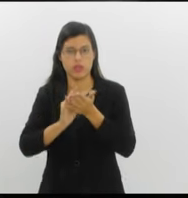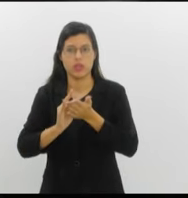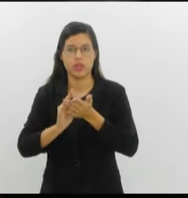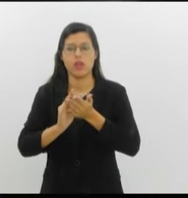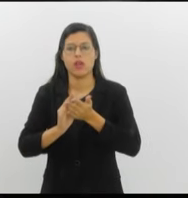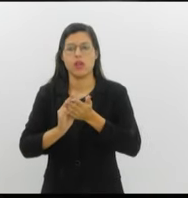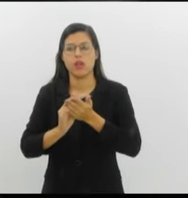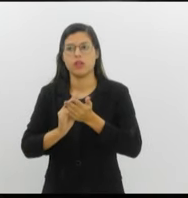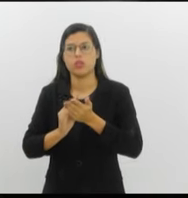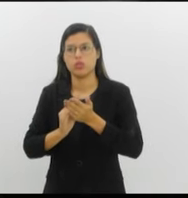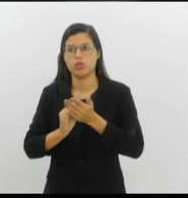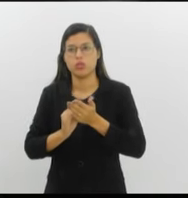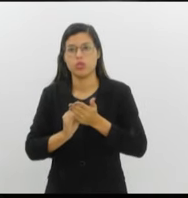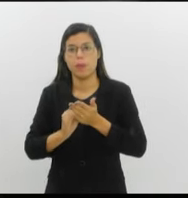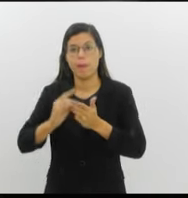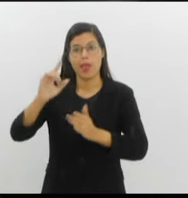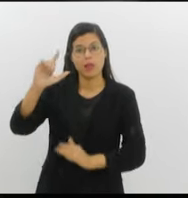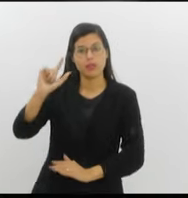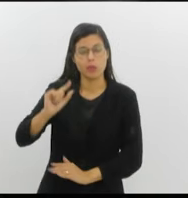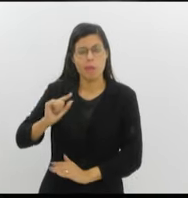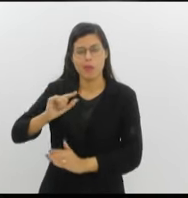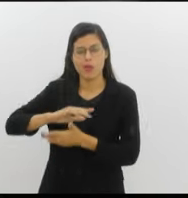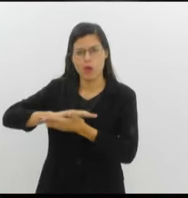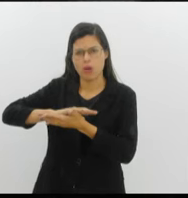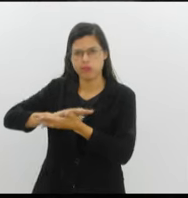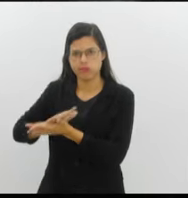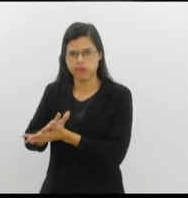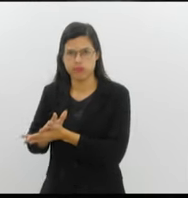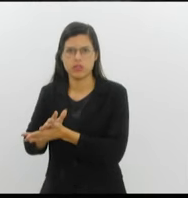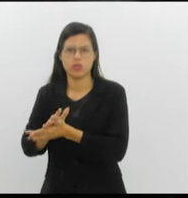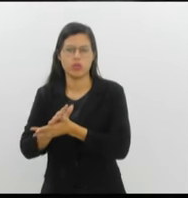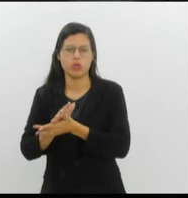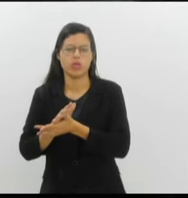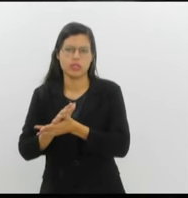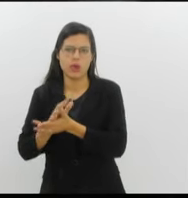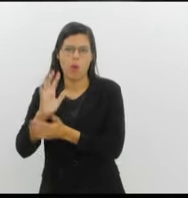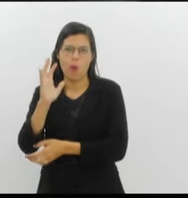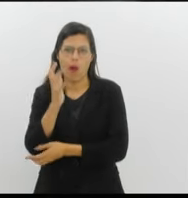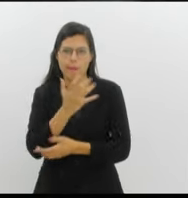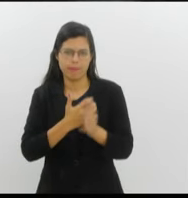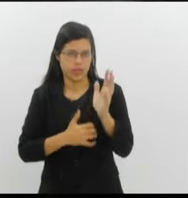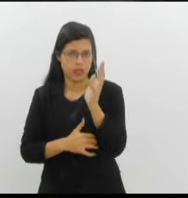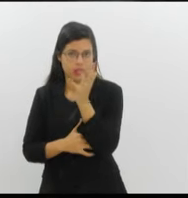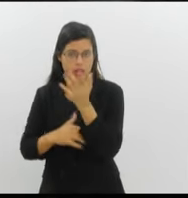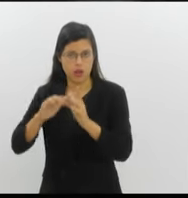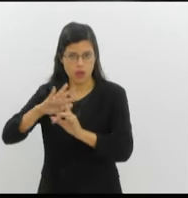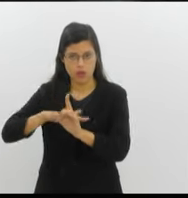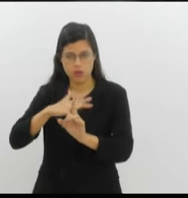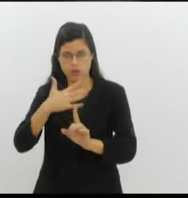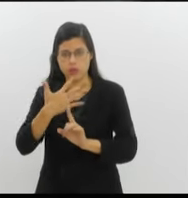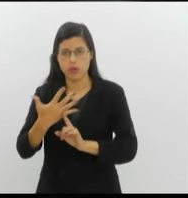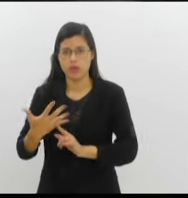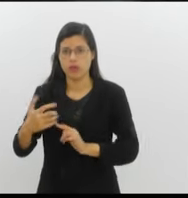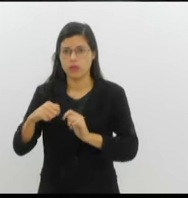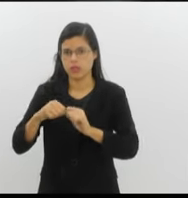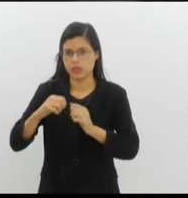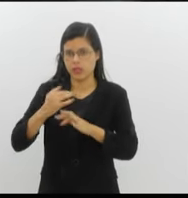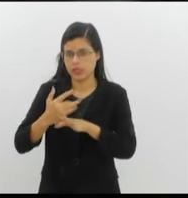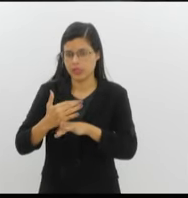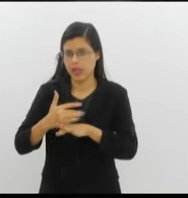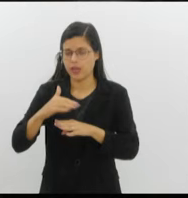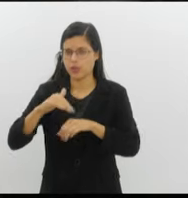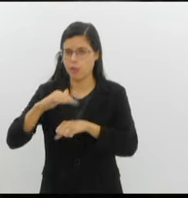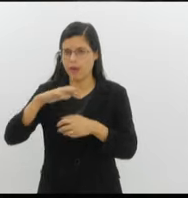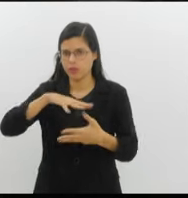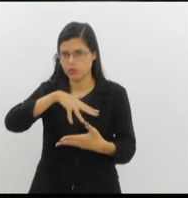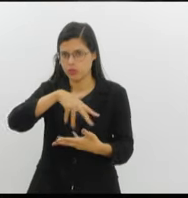para minorar as agressões ambientais e tornar as cidades mais sustentáveis. Muito